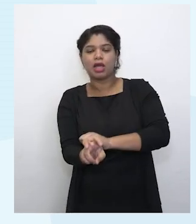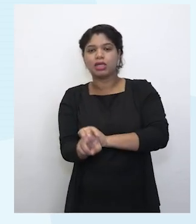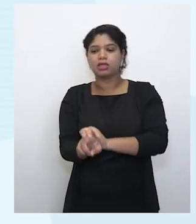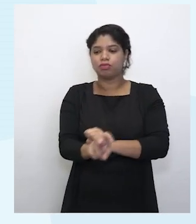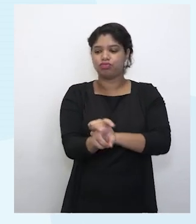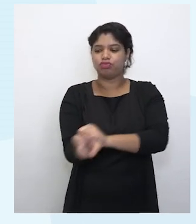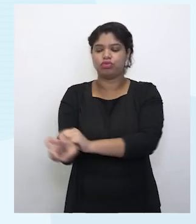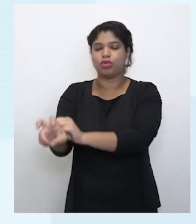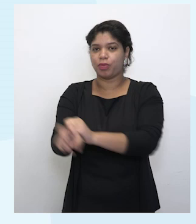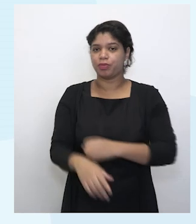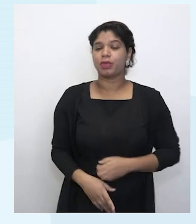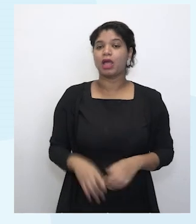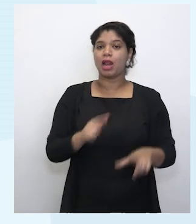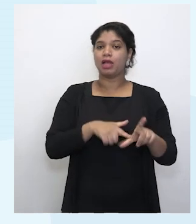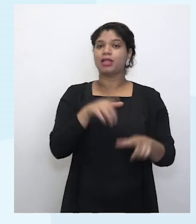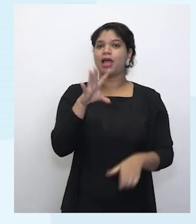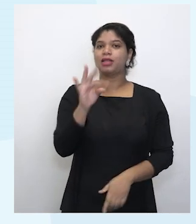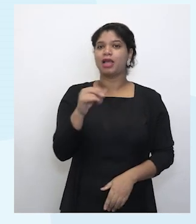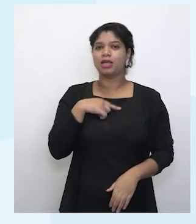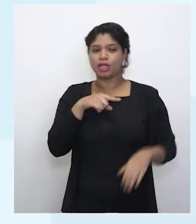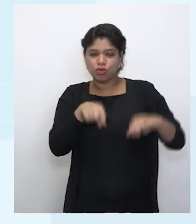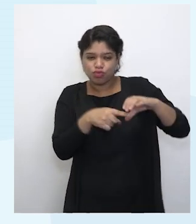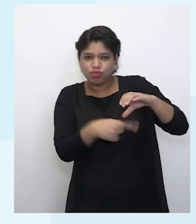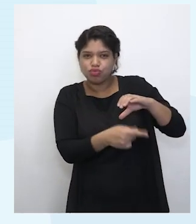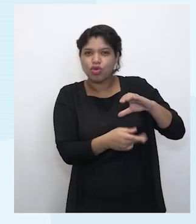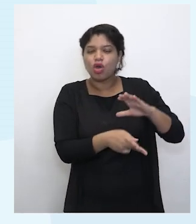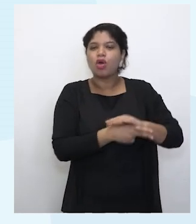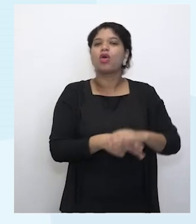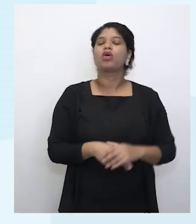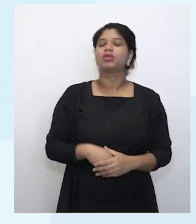de tatu ali em frente. A letra V